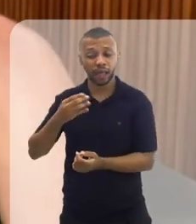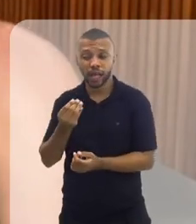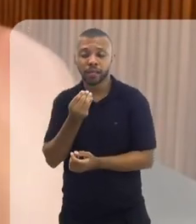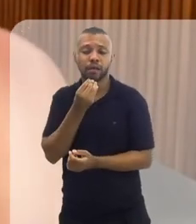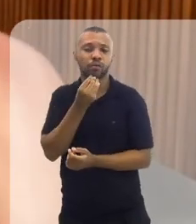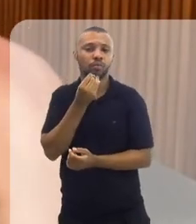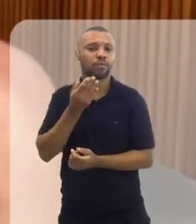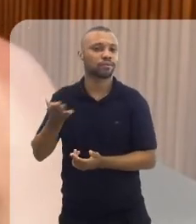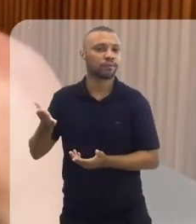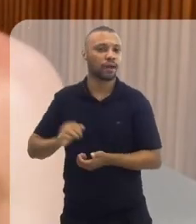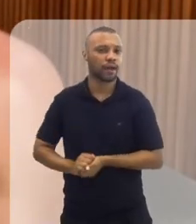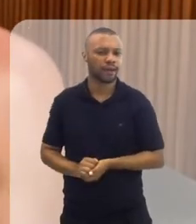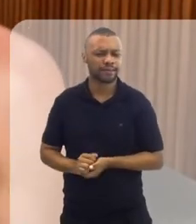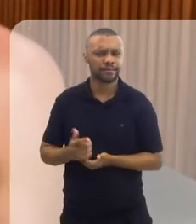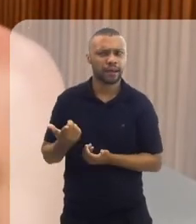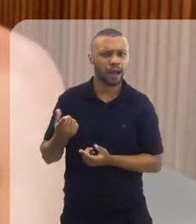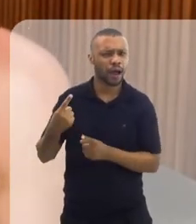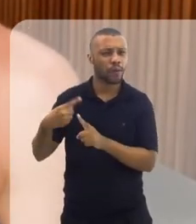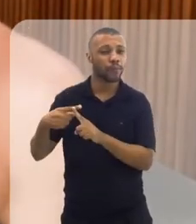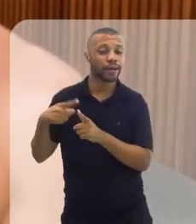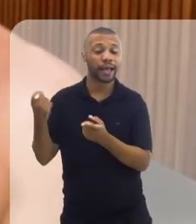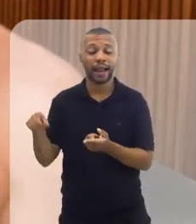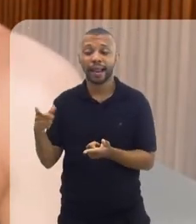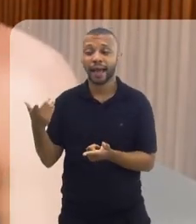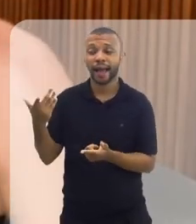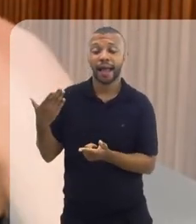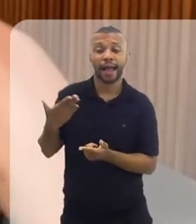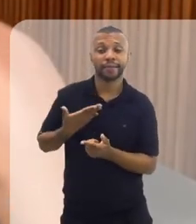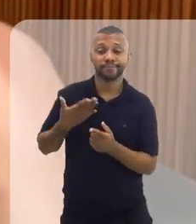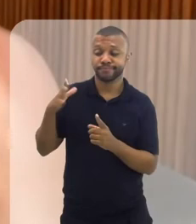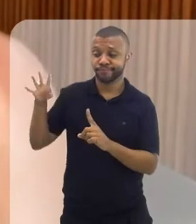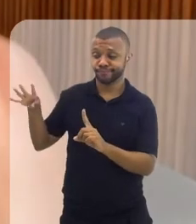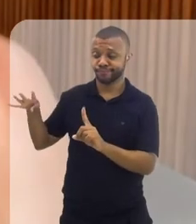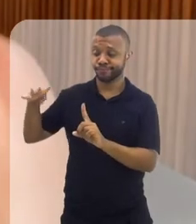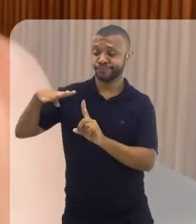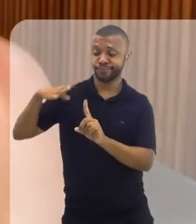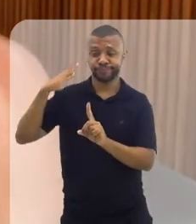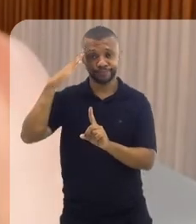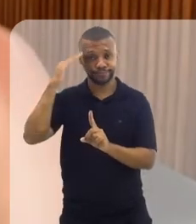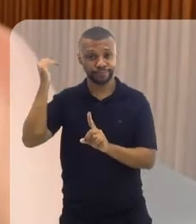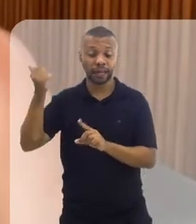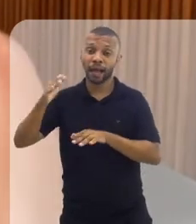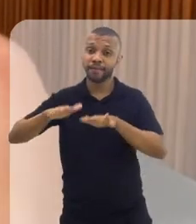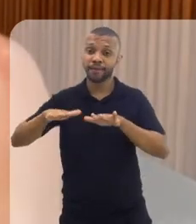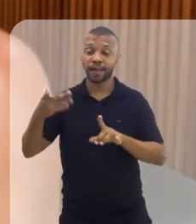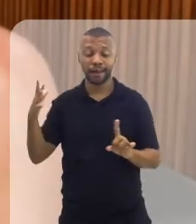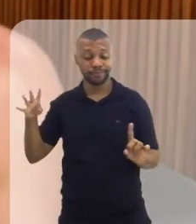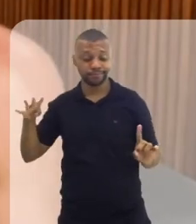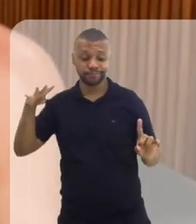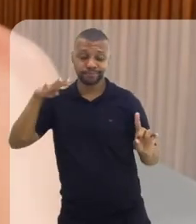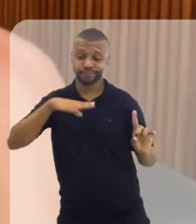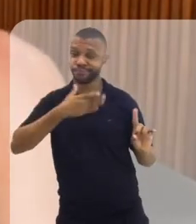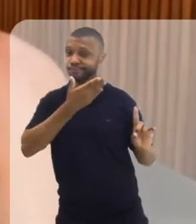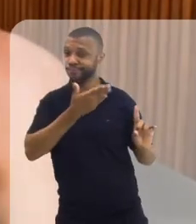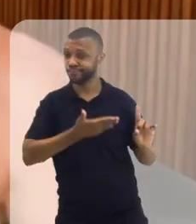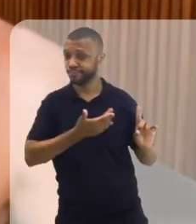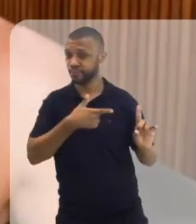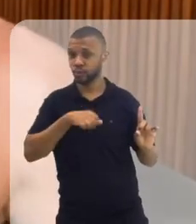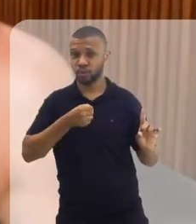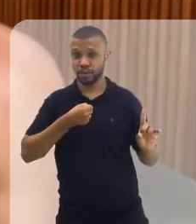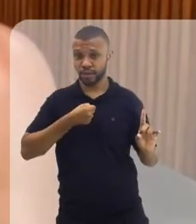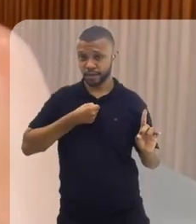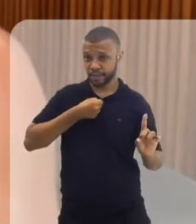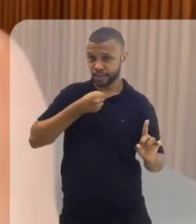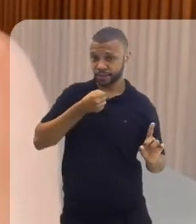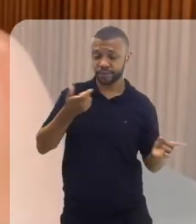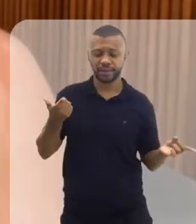por que será que ela está tendo essas oportunidades? Ah, porque ela é a queridinha. Muitas vezes saía isso na imprensa, ah, queridinha